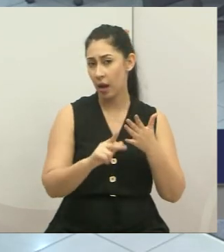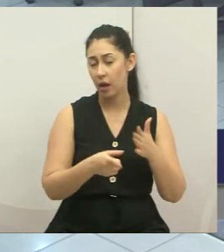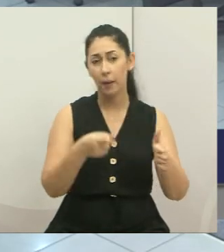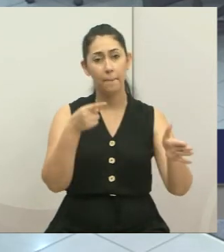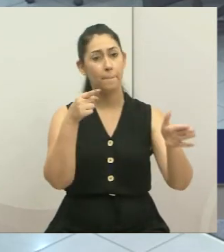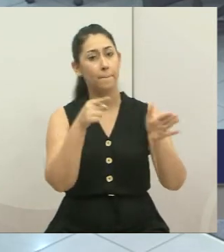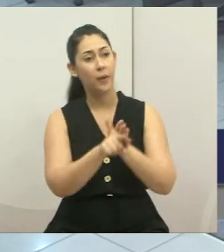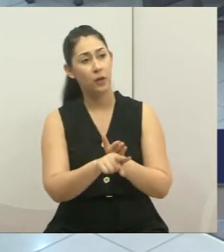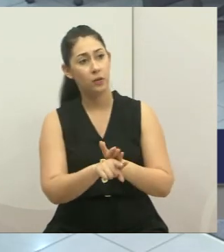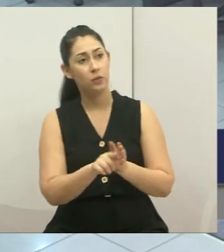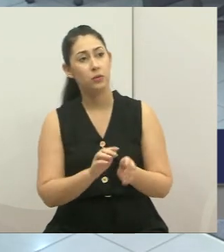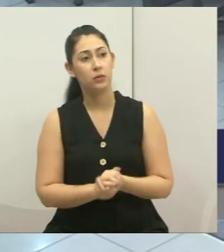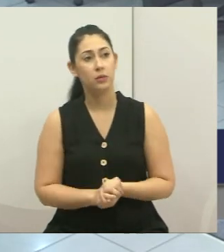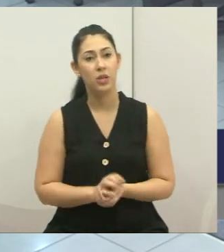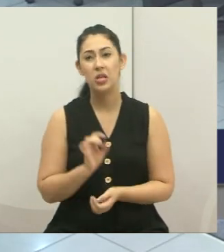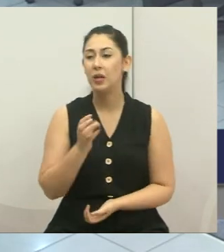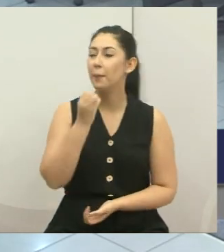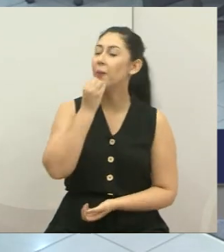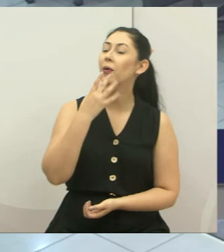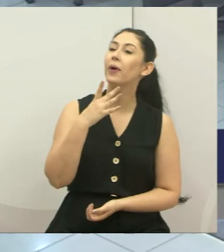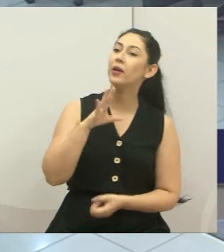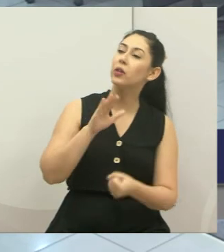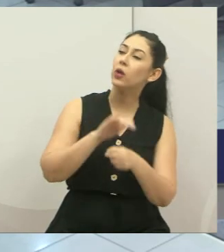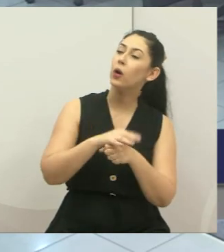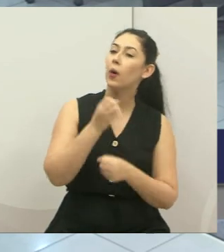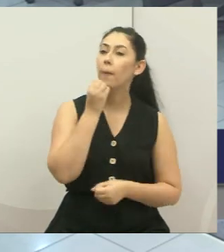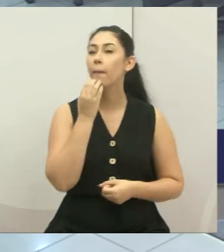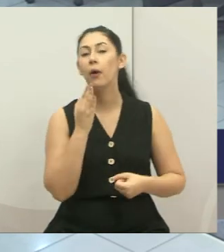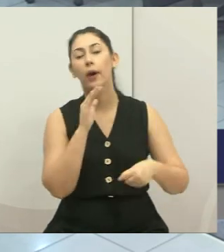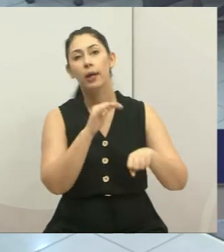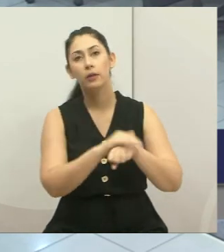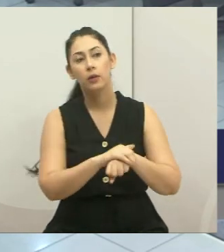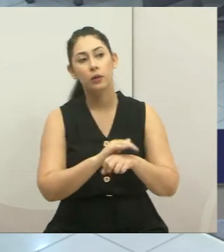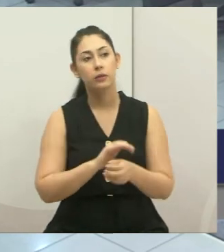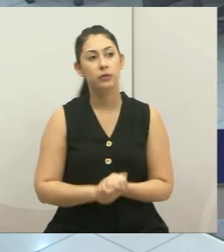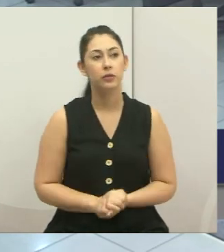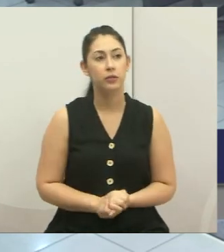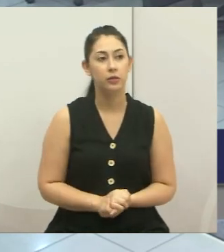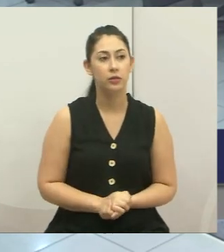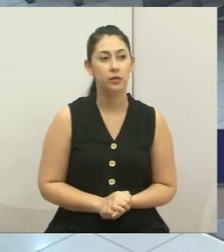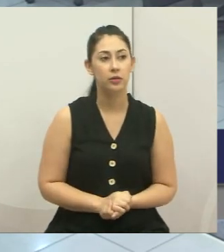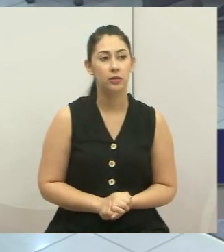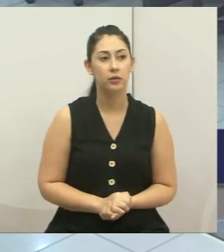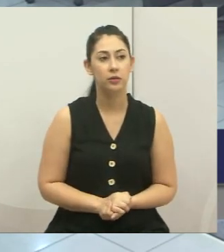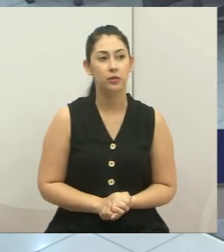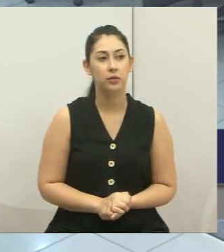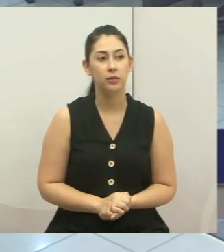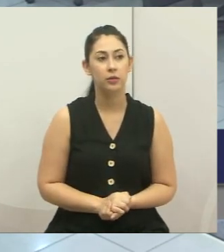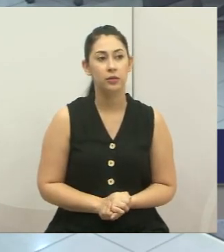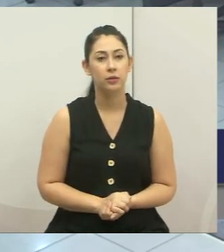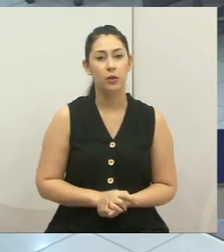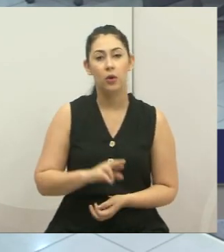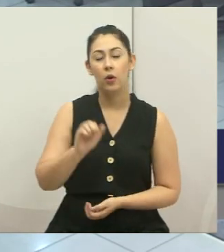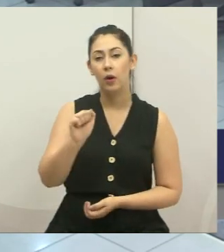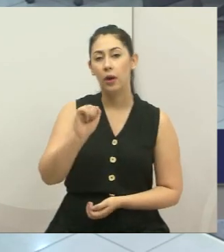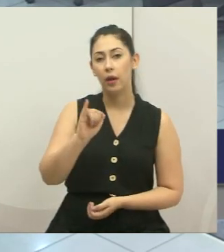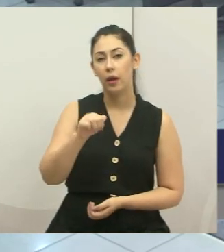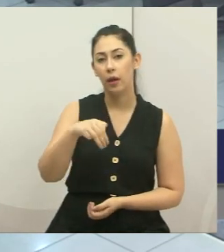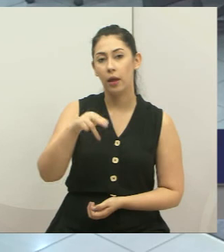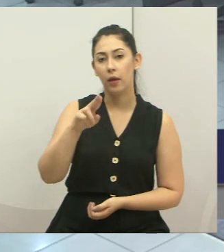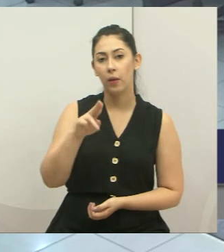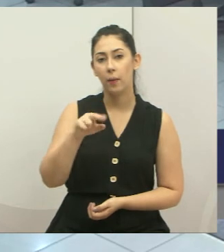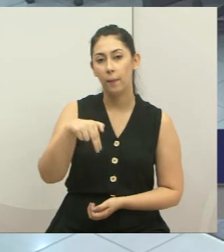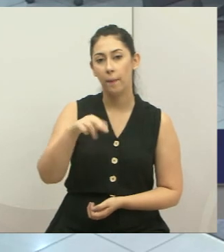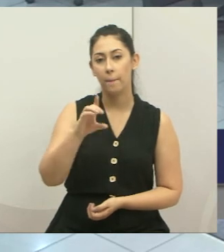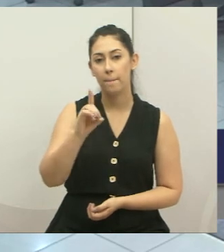manifestações, tipo, boa noite, tudo bom, boa noite a todos. Eu conheço a captação de água, disse o senhor Raimundo, a